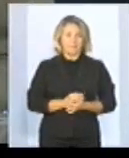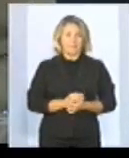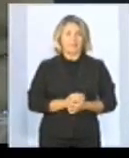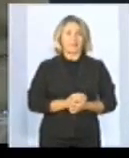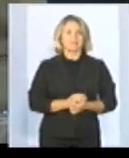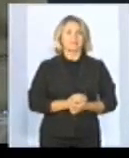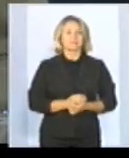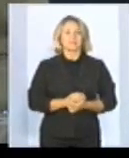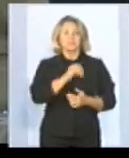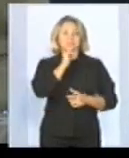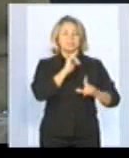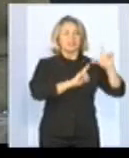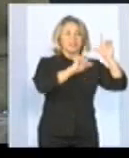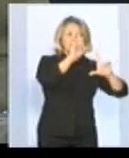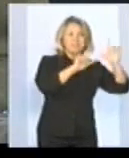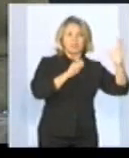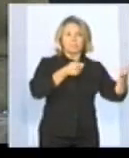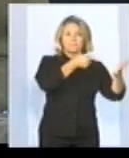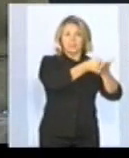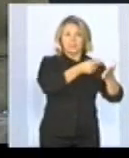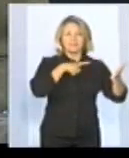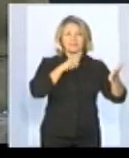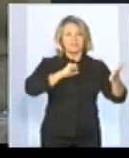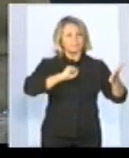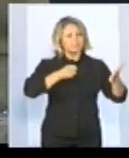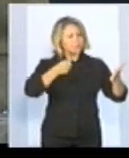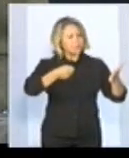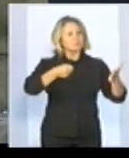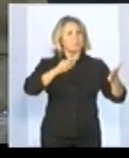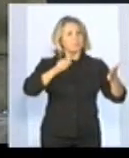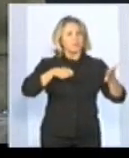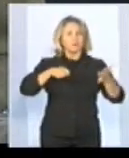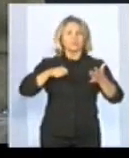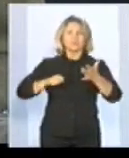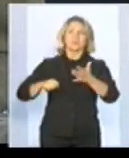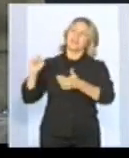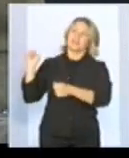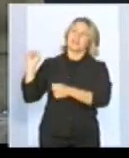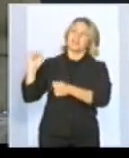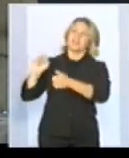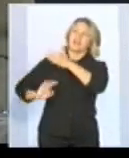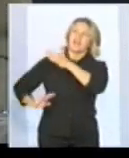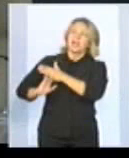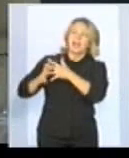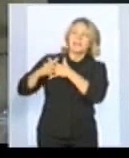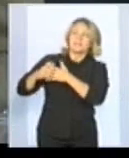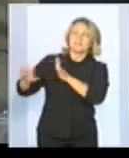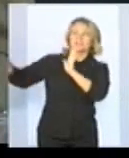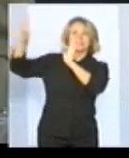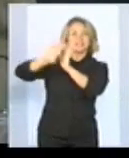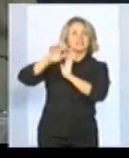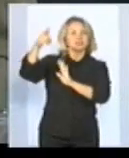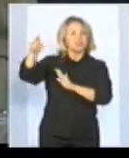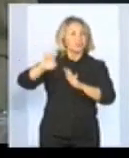Uma TV por assinatura com bastante poder de mercado pode impedir, por exemplo, a entrada de uma produtora, a entrada de uma